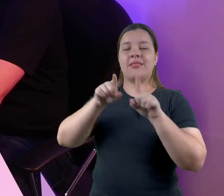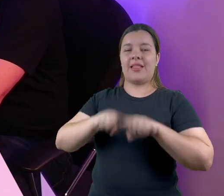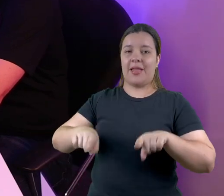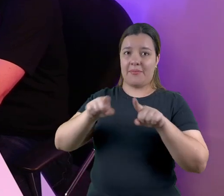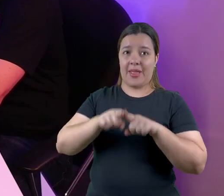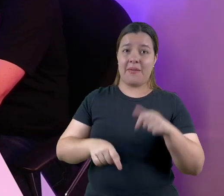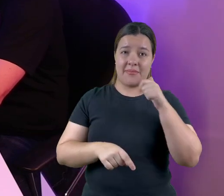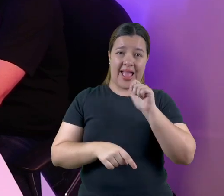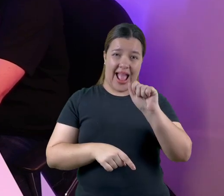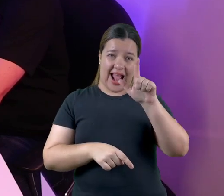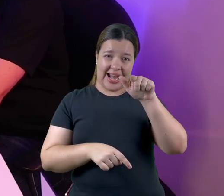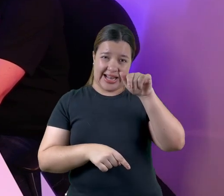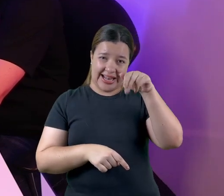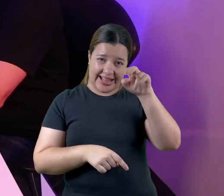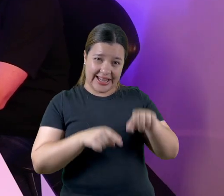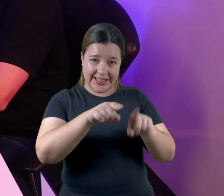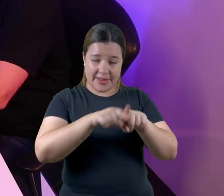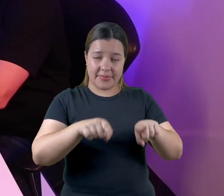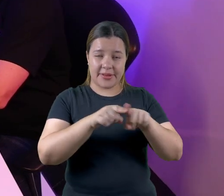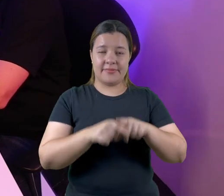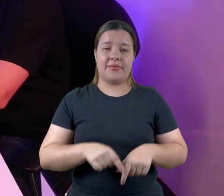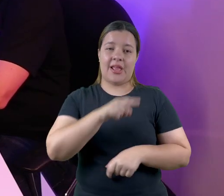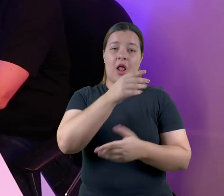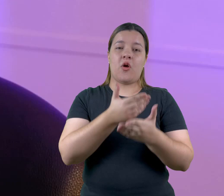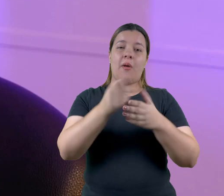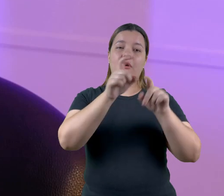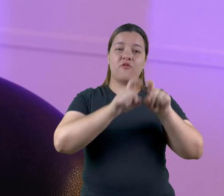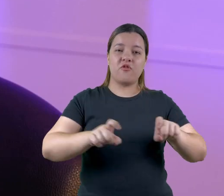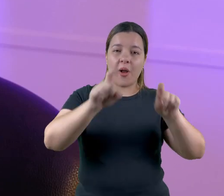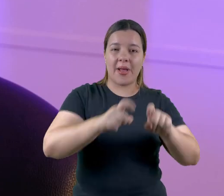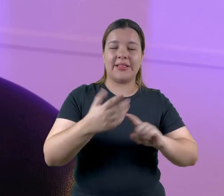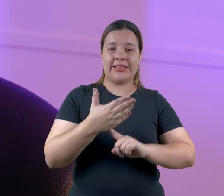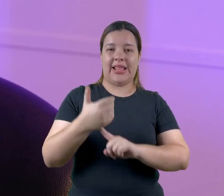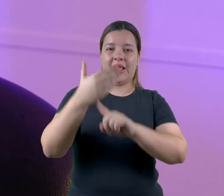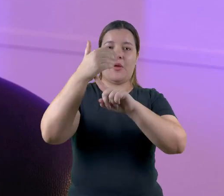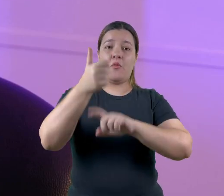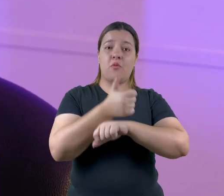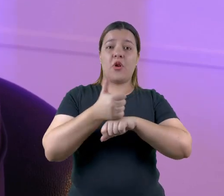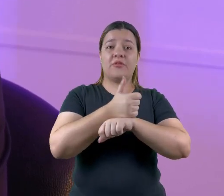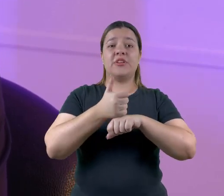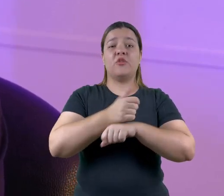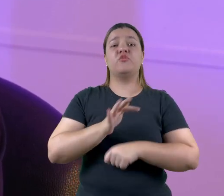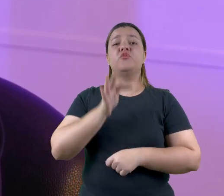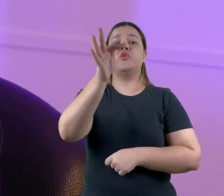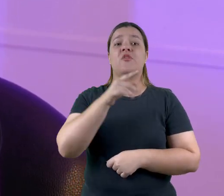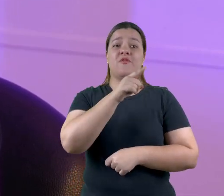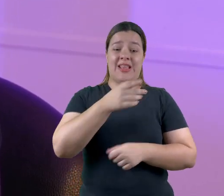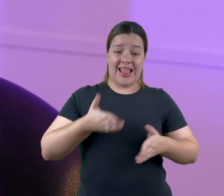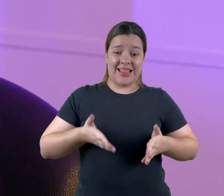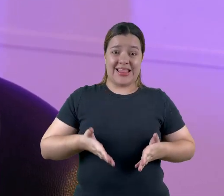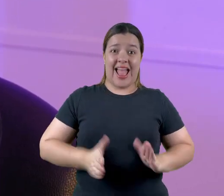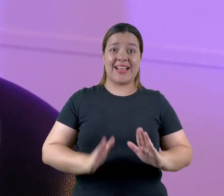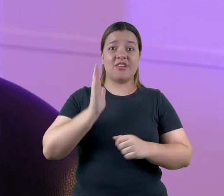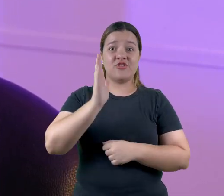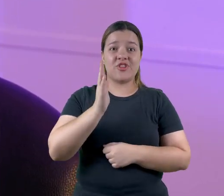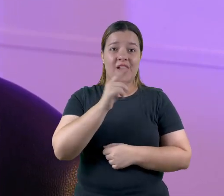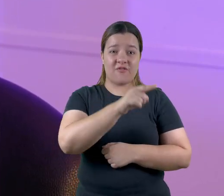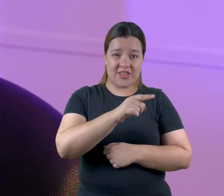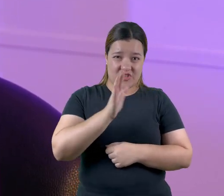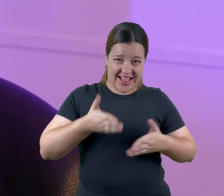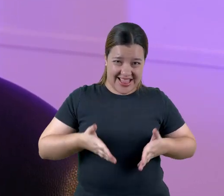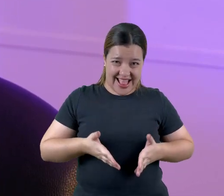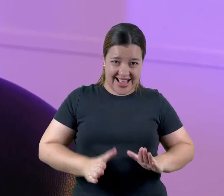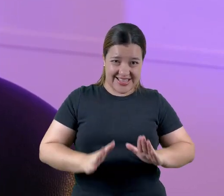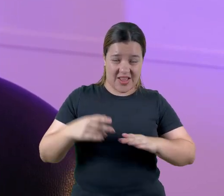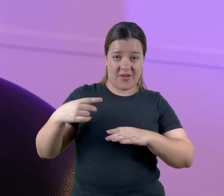com né al Ô Aline a Daisy a informática a tecnologia era a profissão do Futuro você nasce